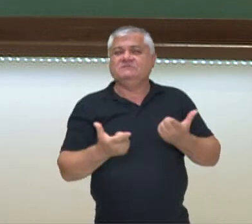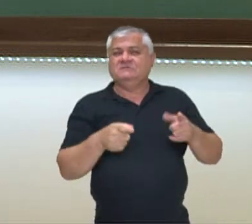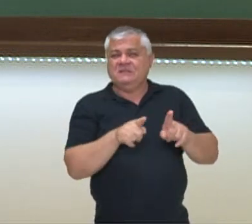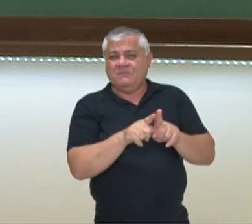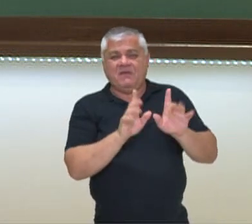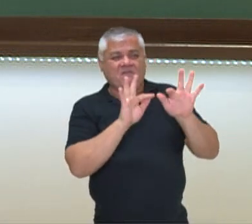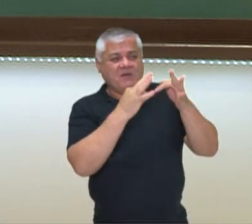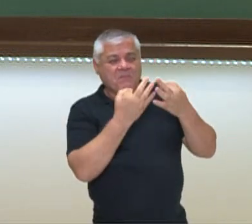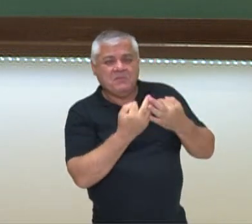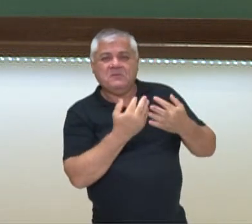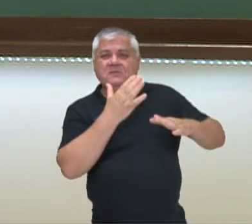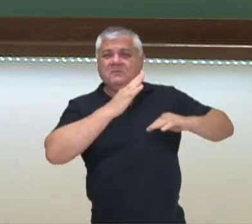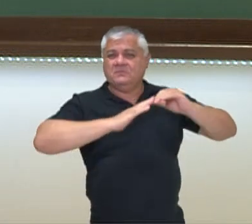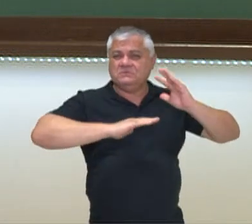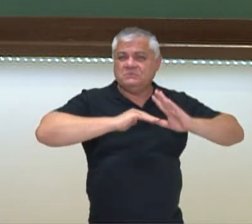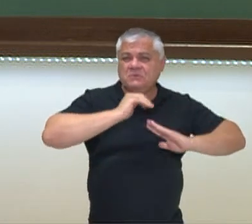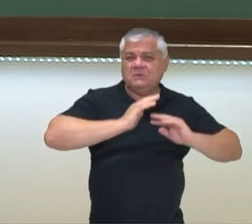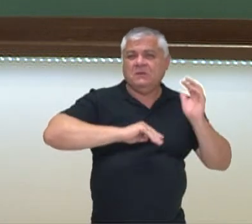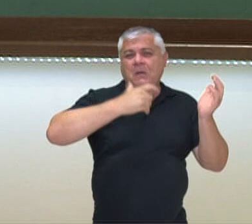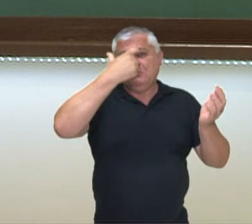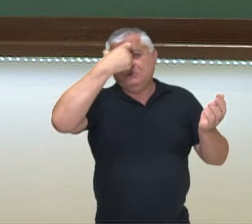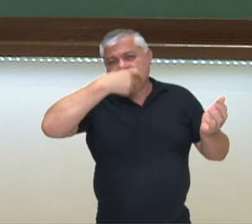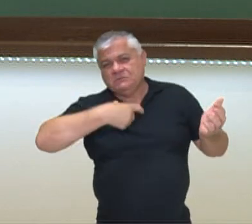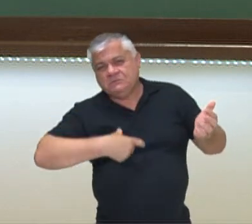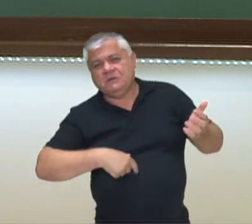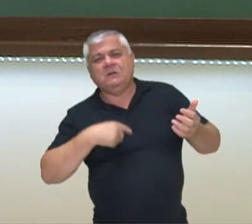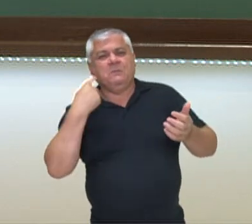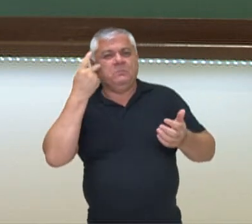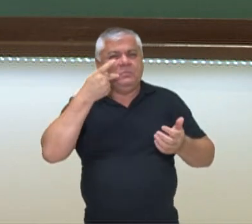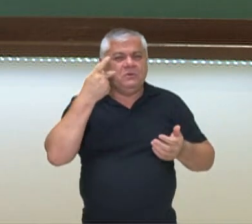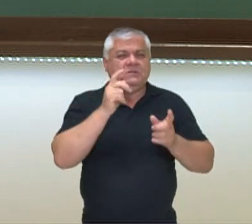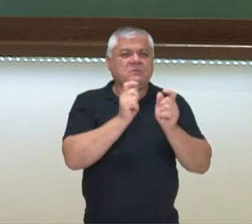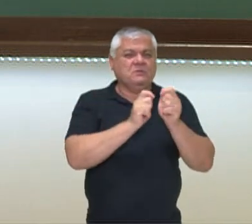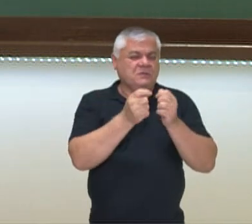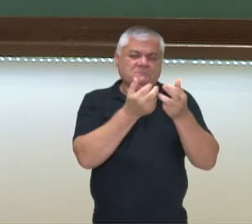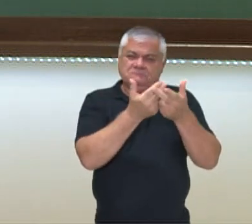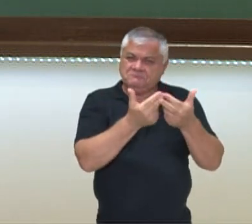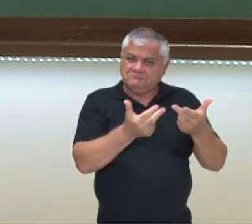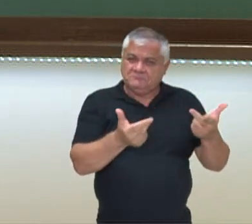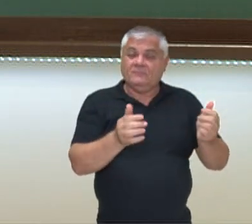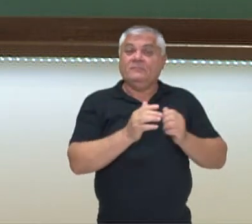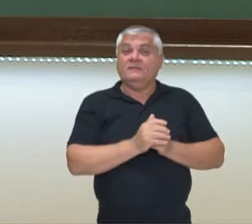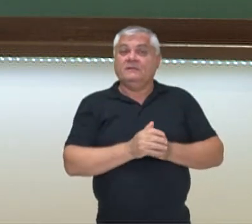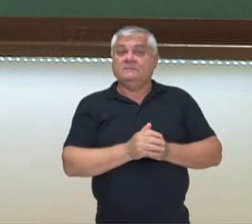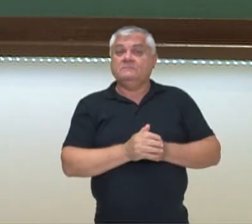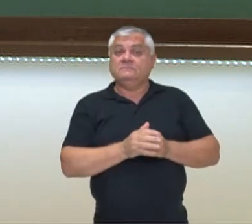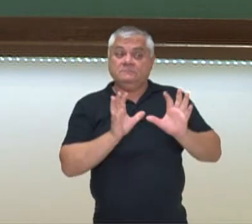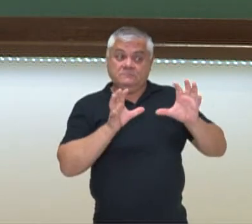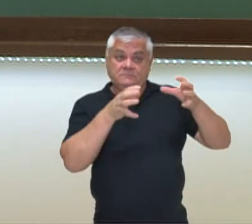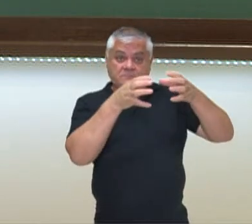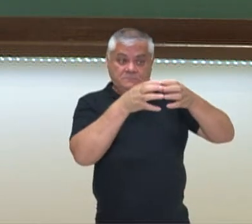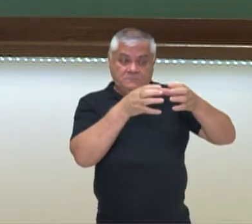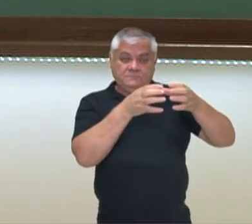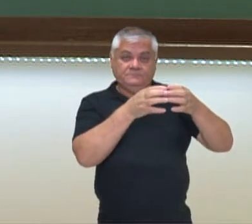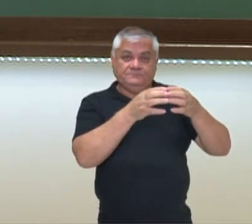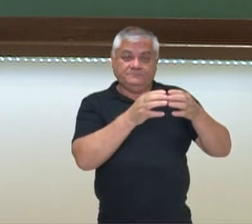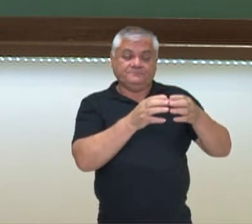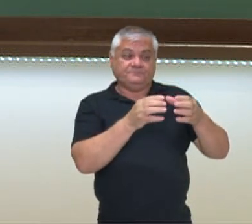pessoais, profissionais e políticos, além de econômicos. Então, enquanto esse QG do poder